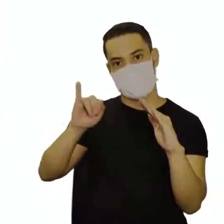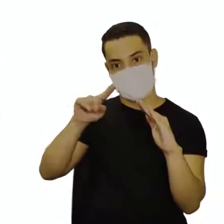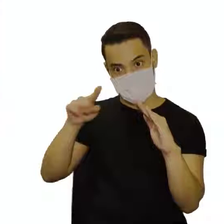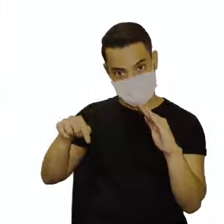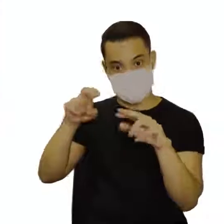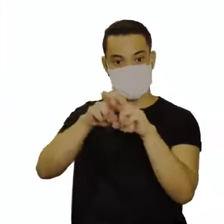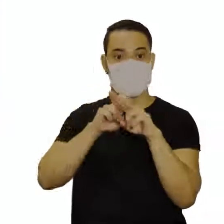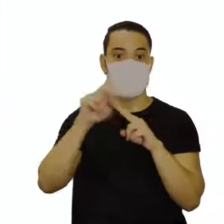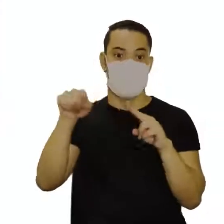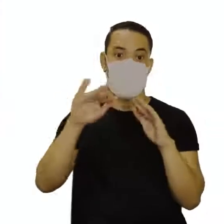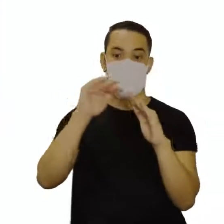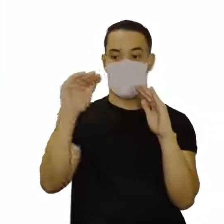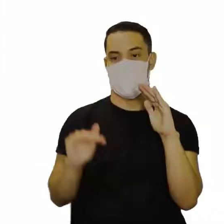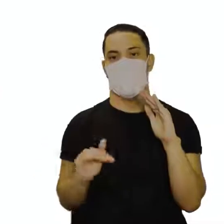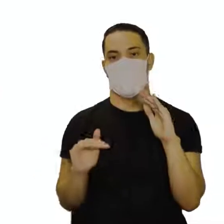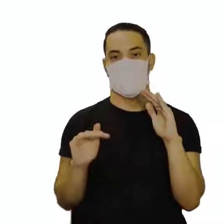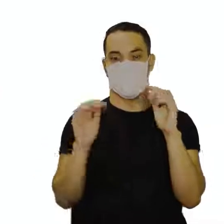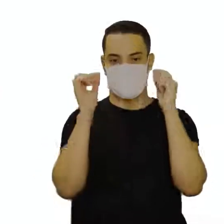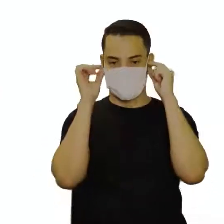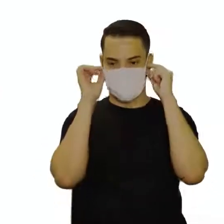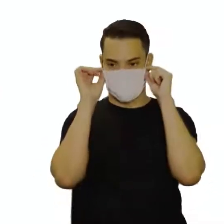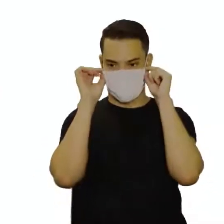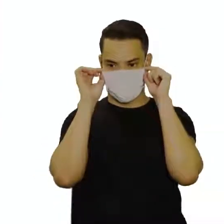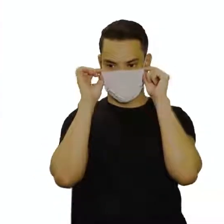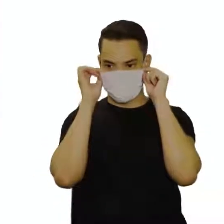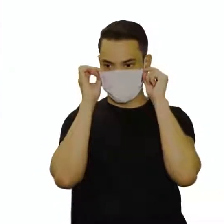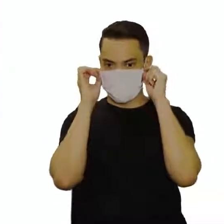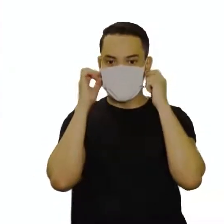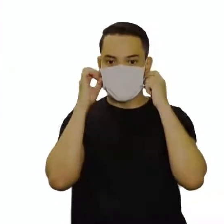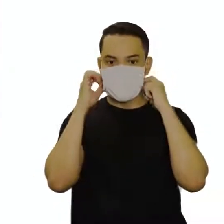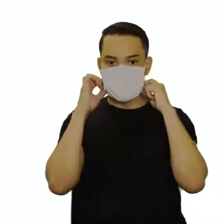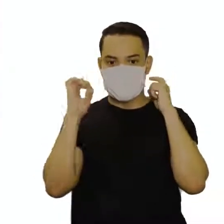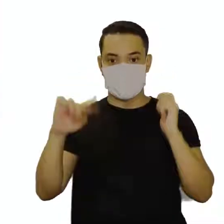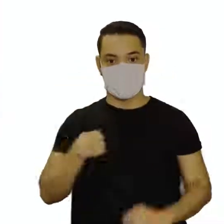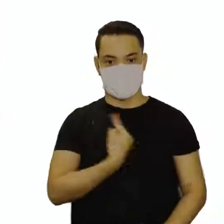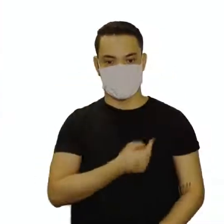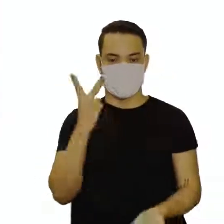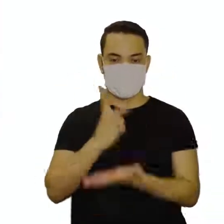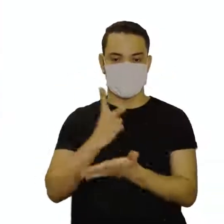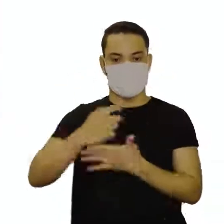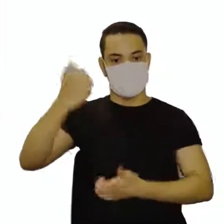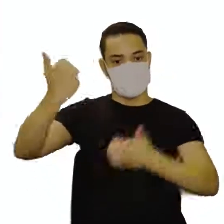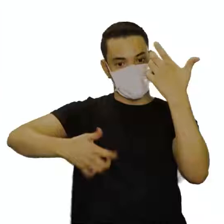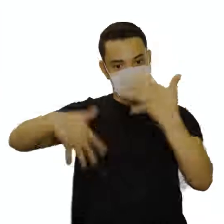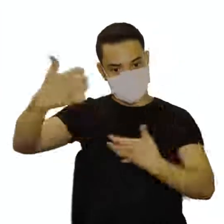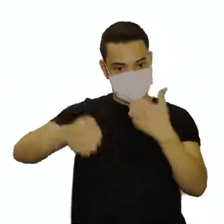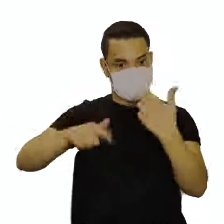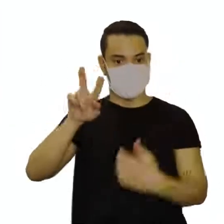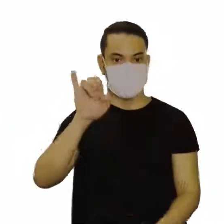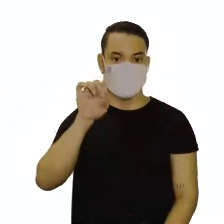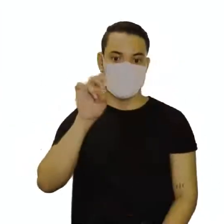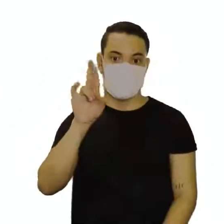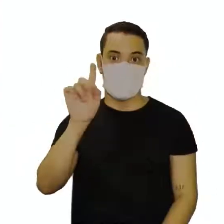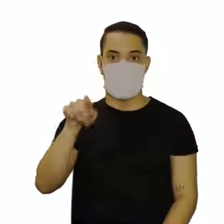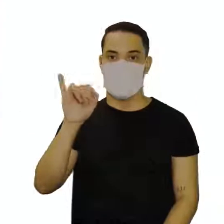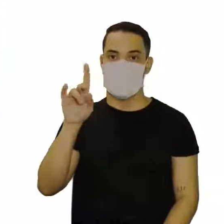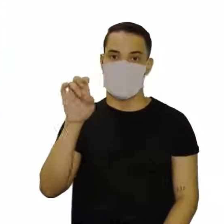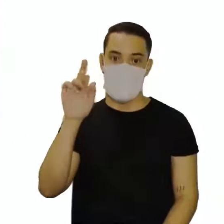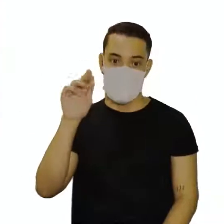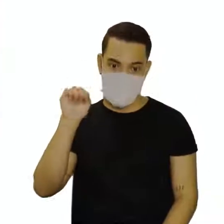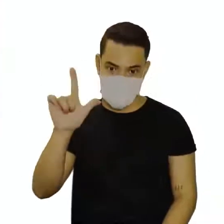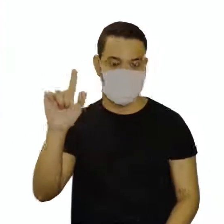menor do que a FEM. Usualmente dizemos que o gerador é ideal e não